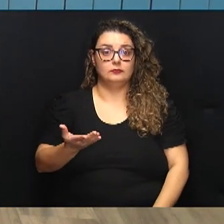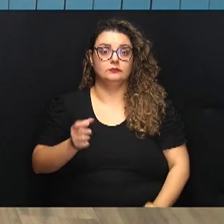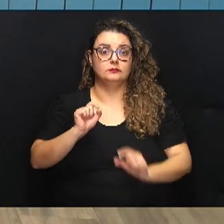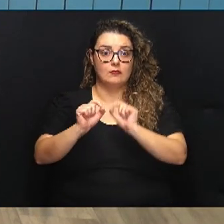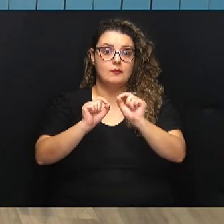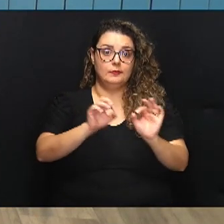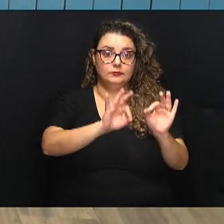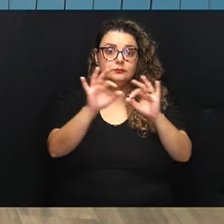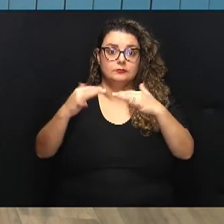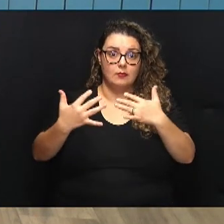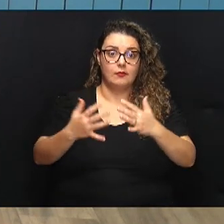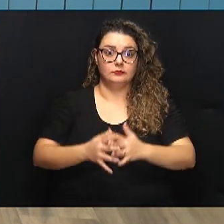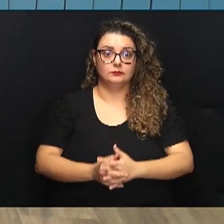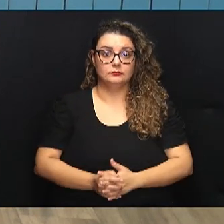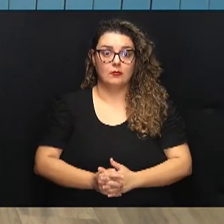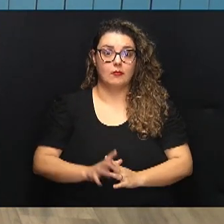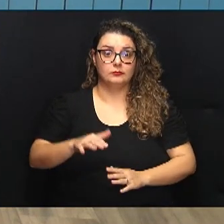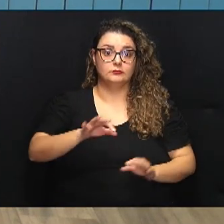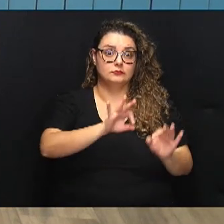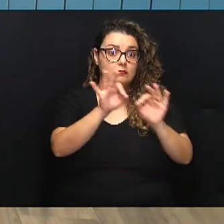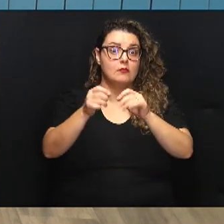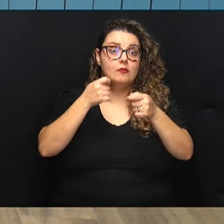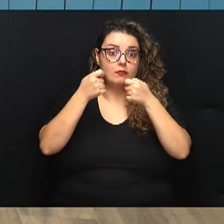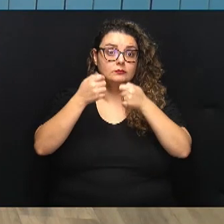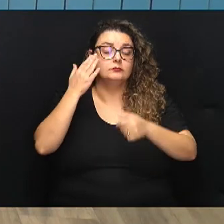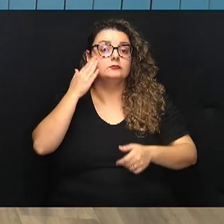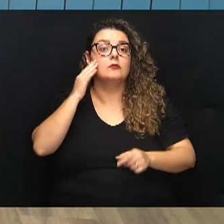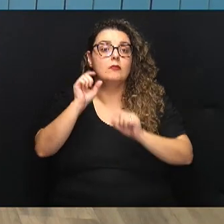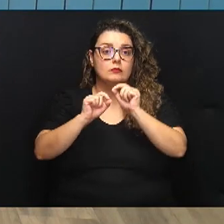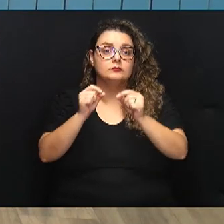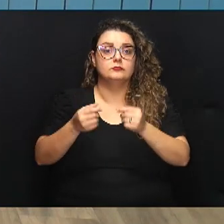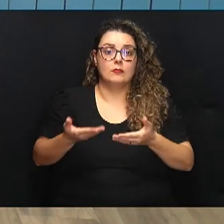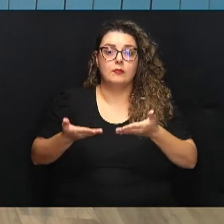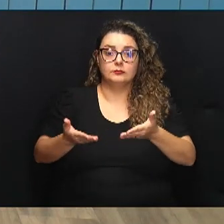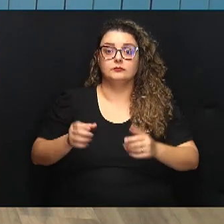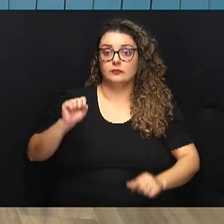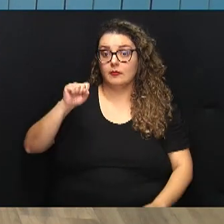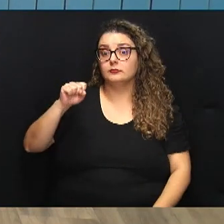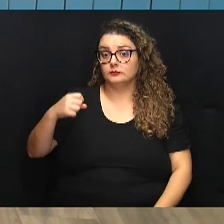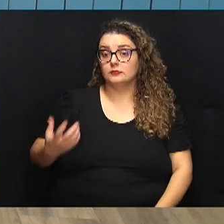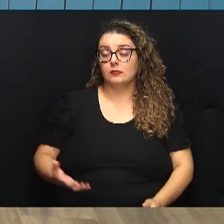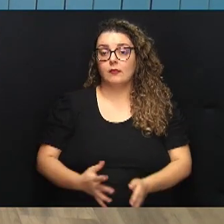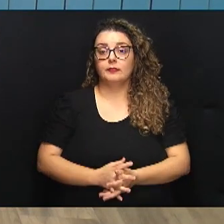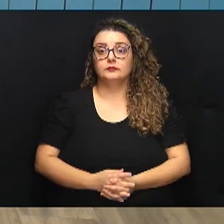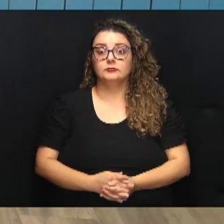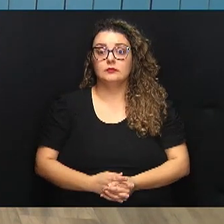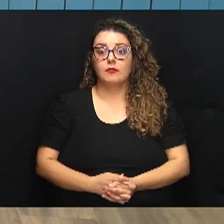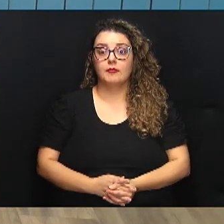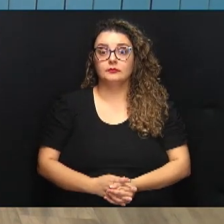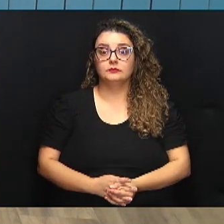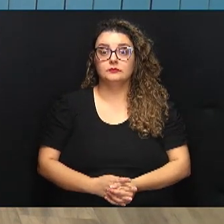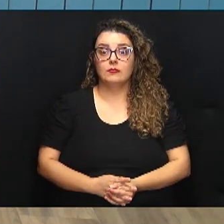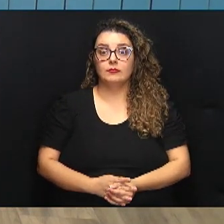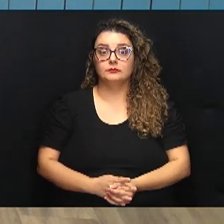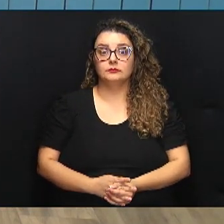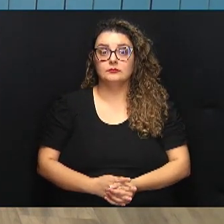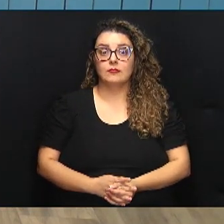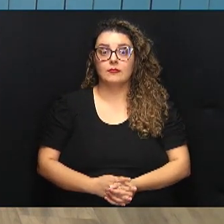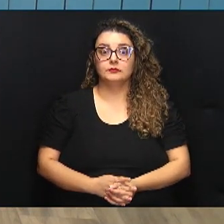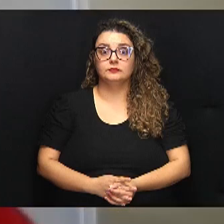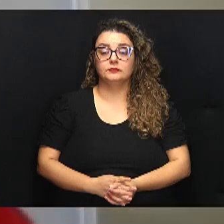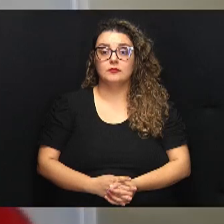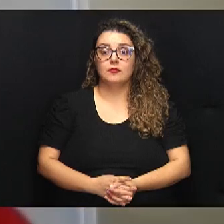nos acompanhando, quando assistir uma reportagem, saber o que está em jogo aí. Exato. Então, assim, além